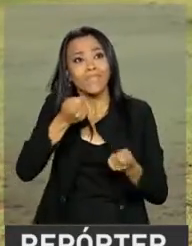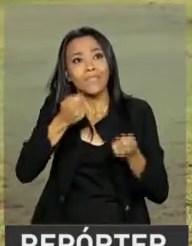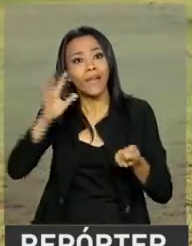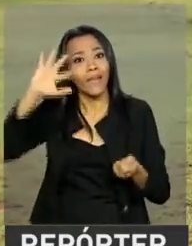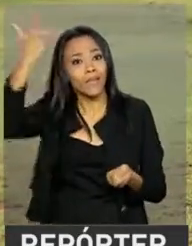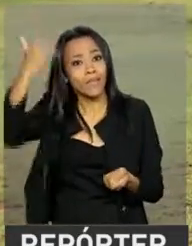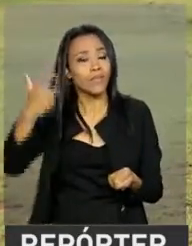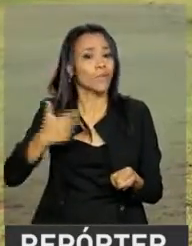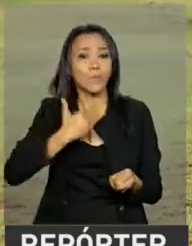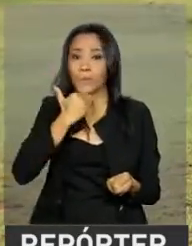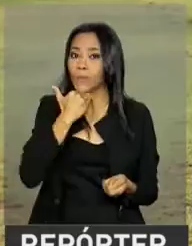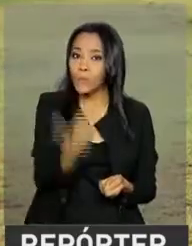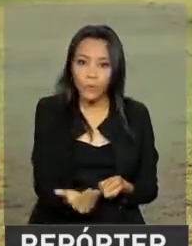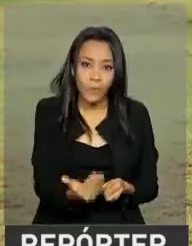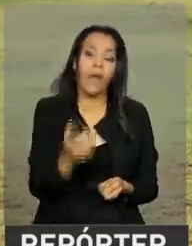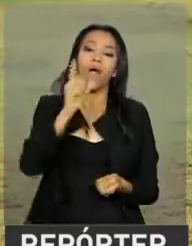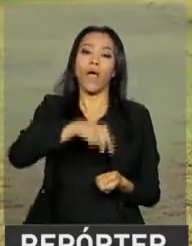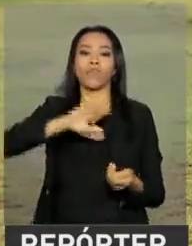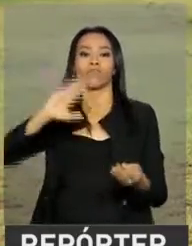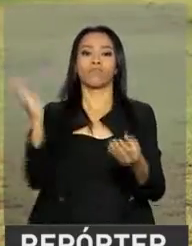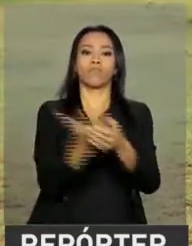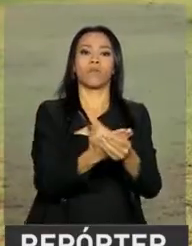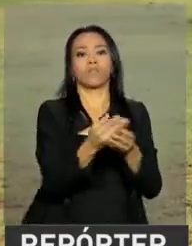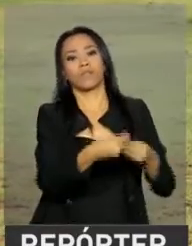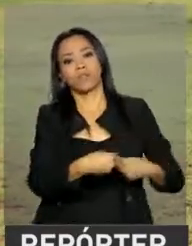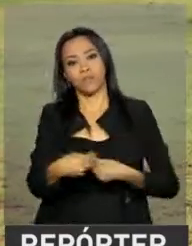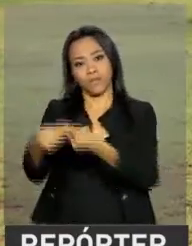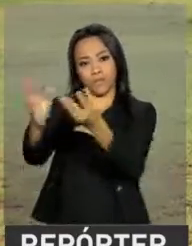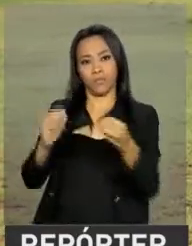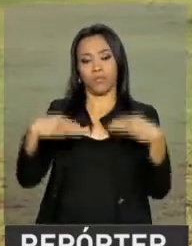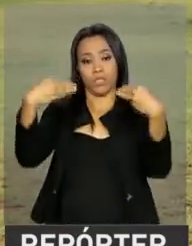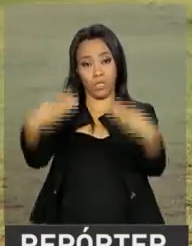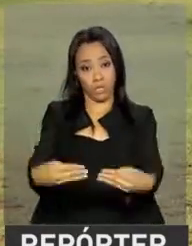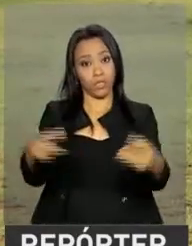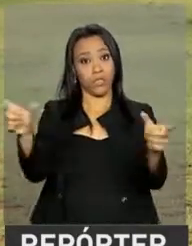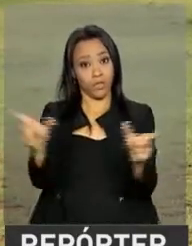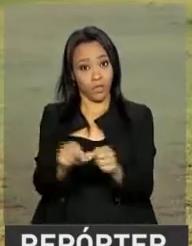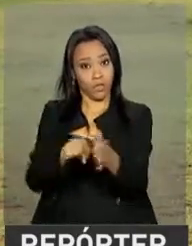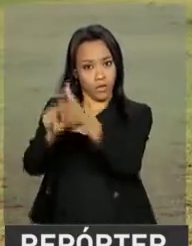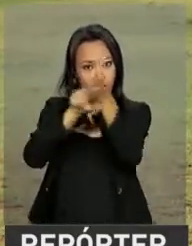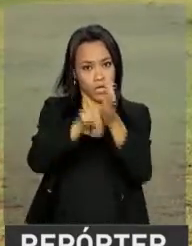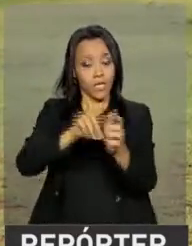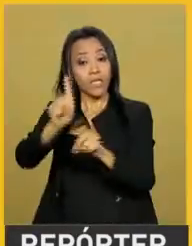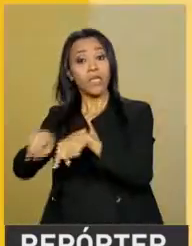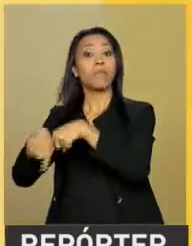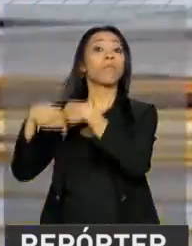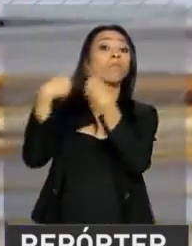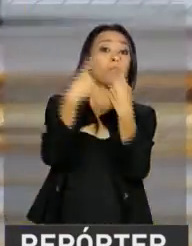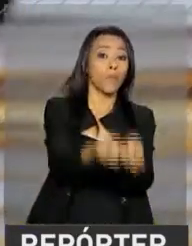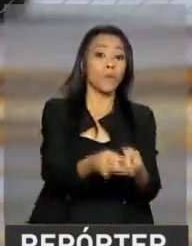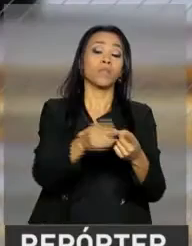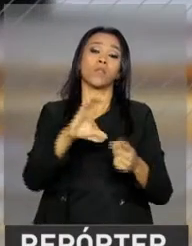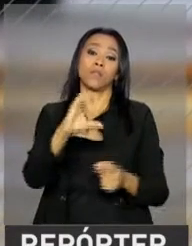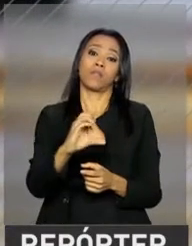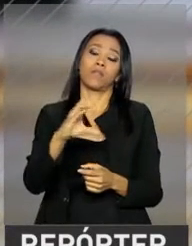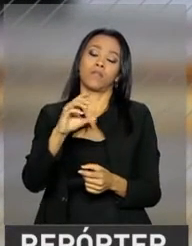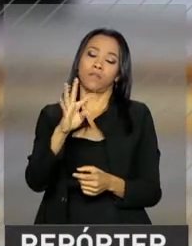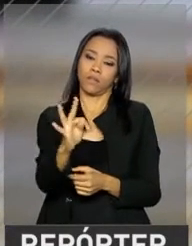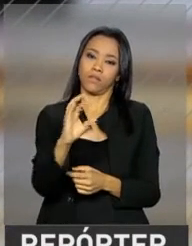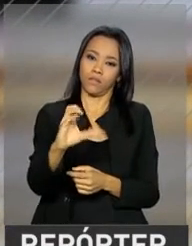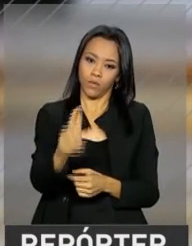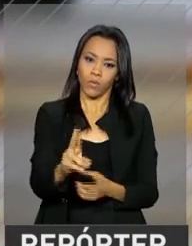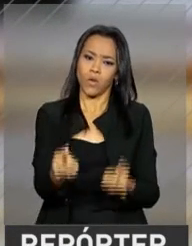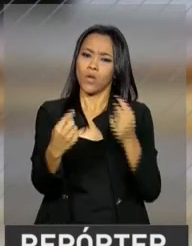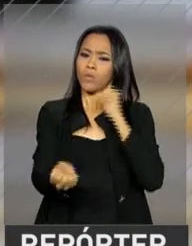depois de instaurado o processo enviado ao ministério da transparência e em seguida o tribunal de contas da união só no ano passado foram mil